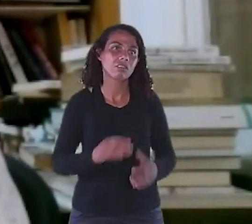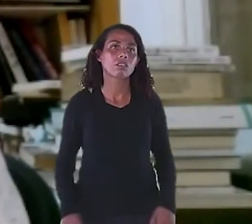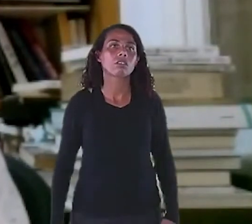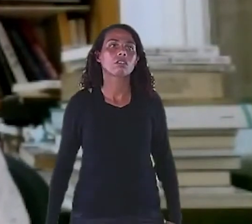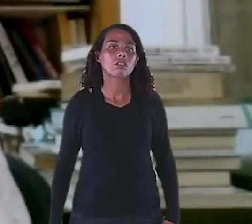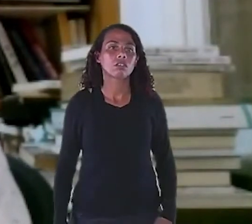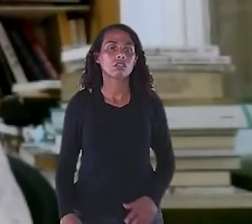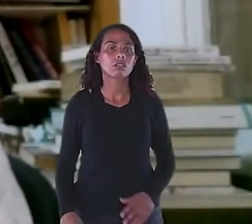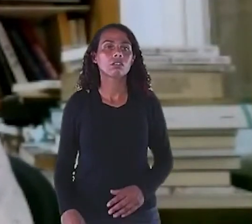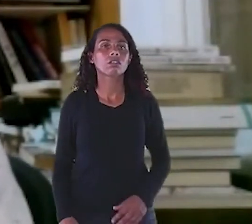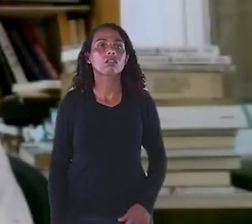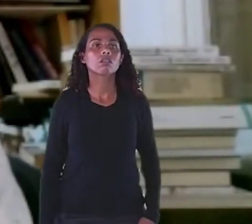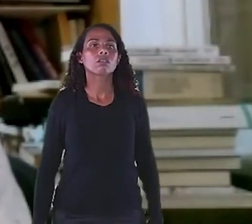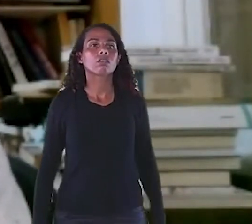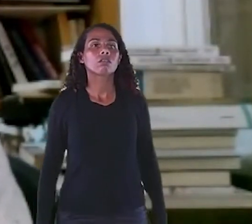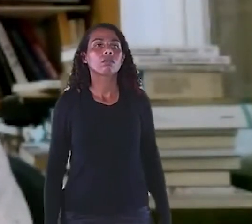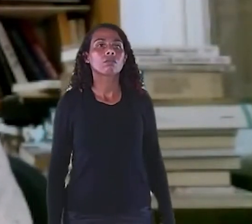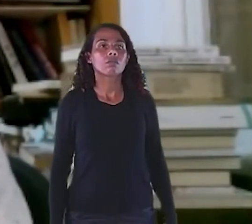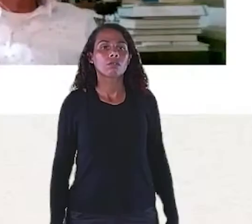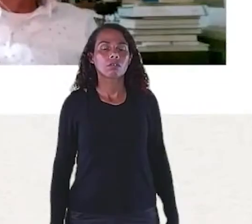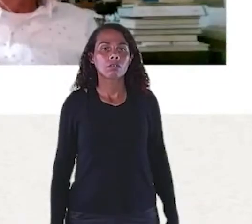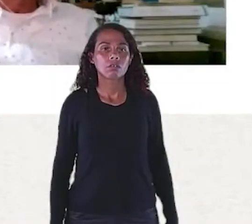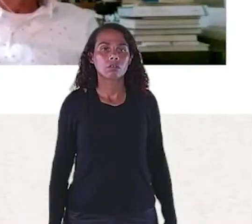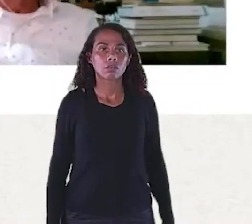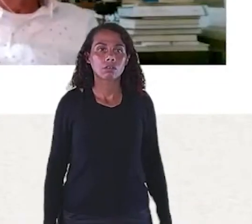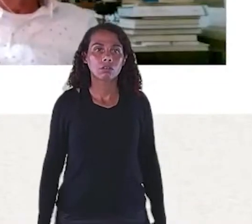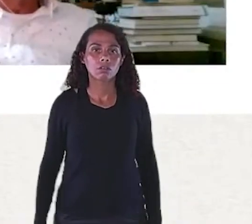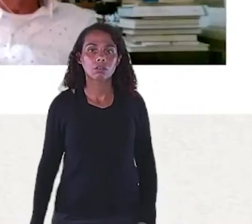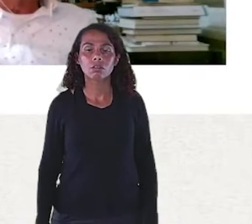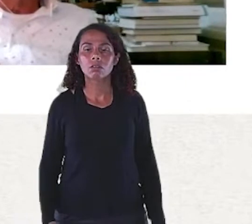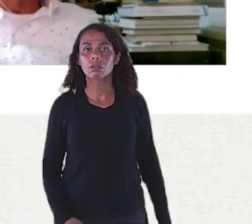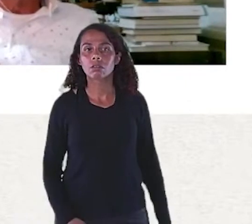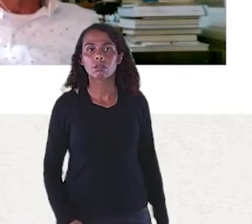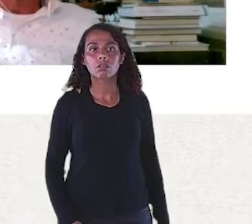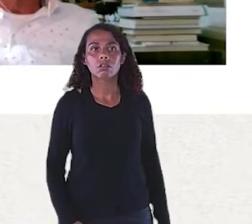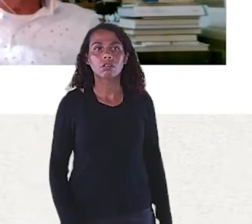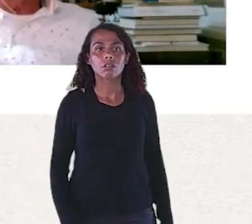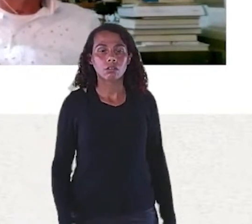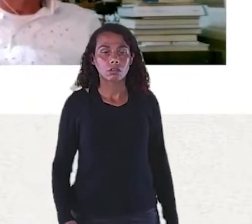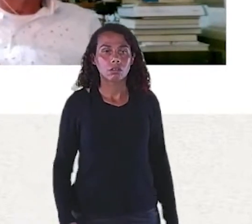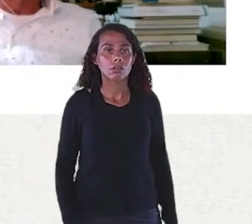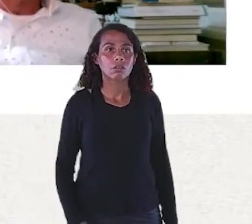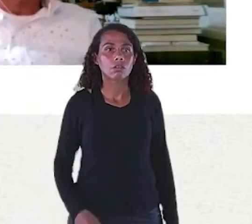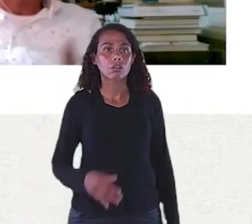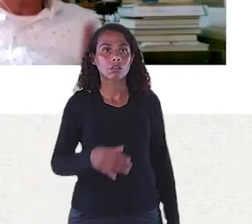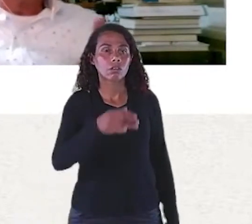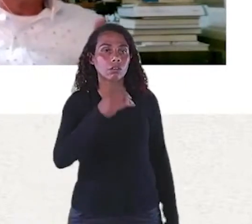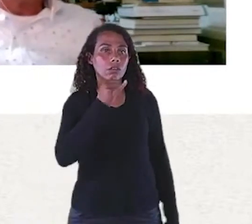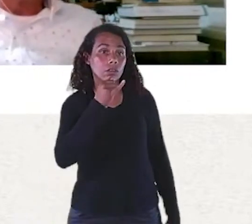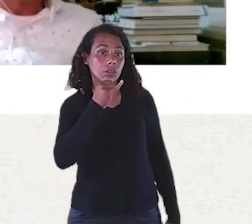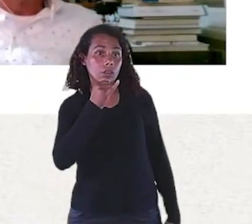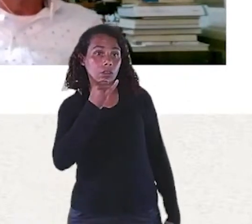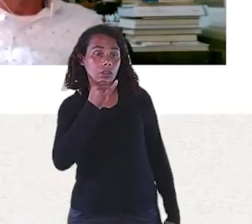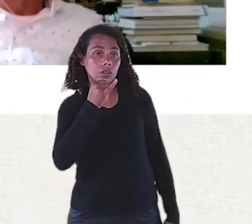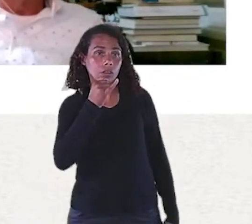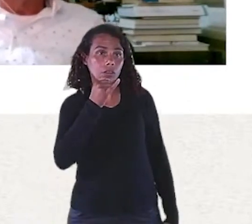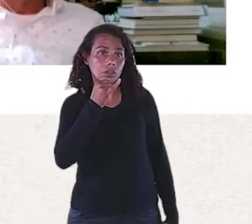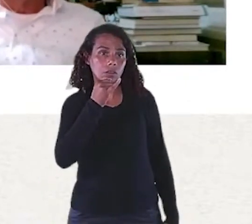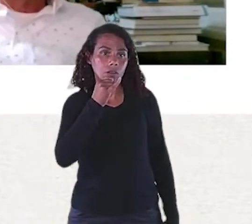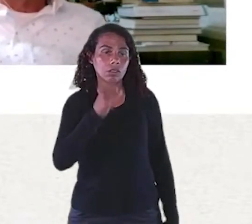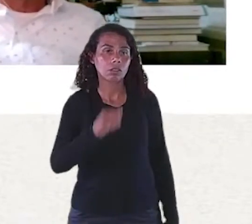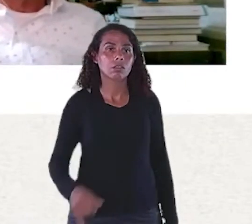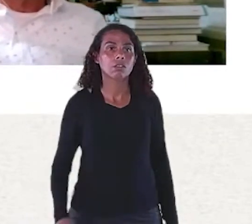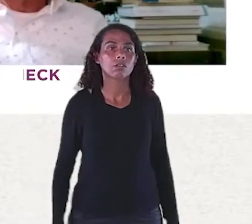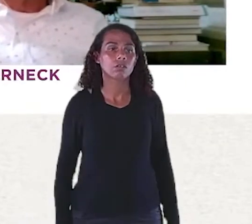Mas quando o sujeito tem uma vida fascinante, tirando Vinícius Moraes, que não entra